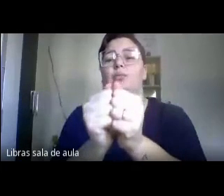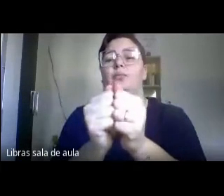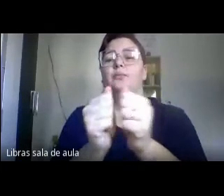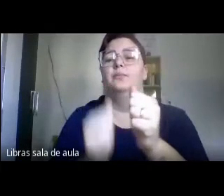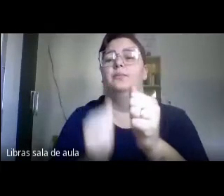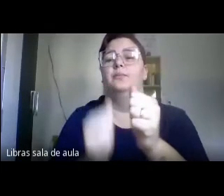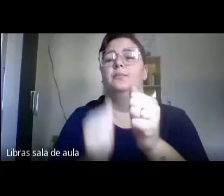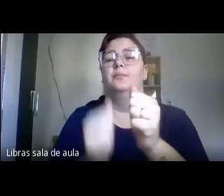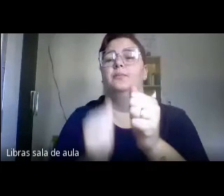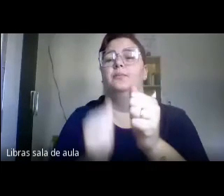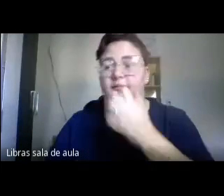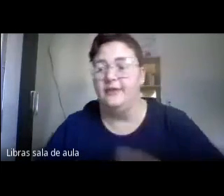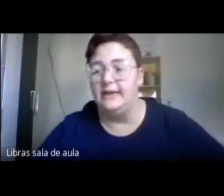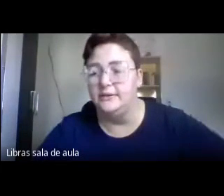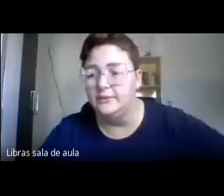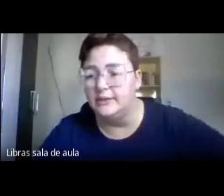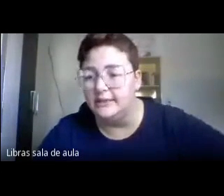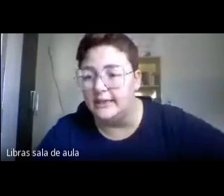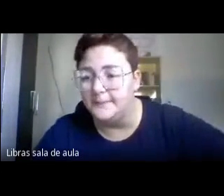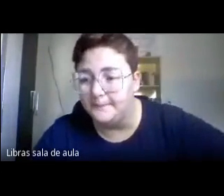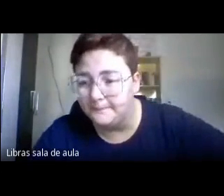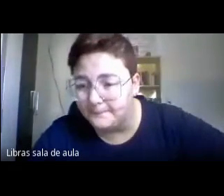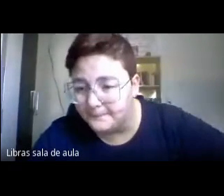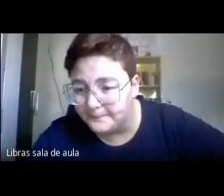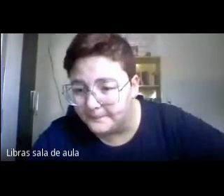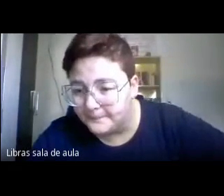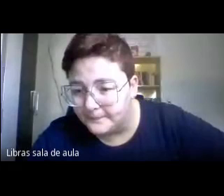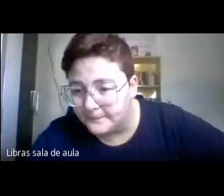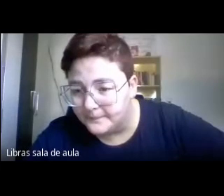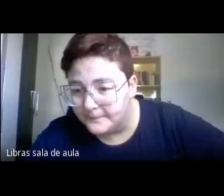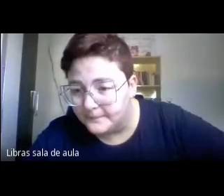Com. Fale, Luana.